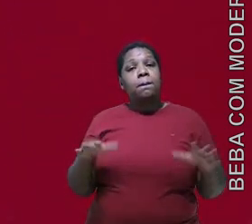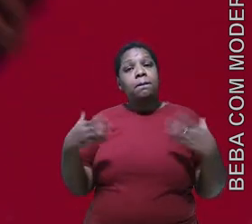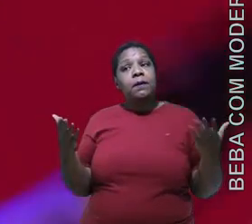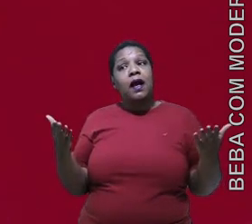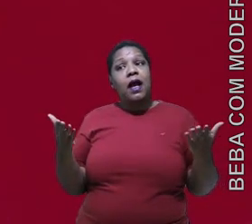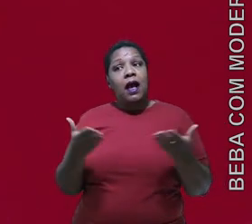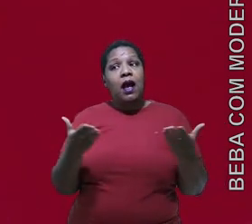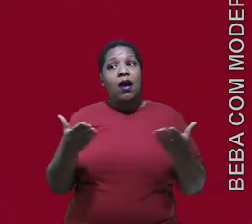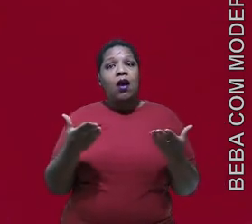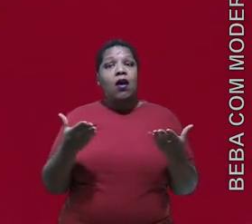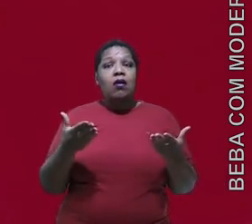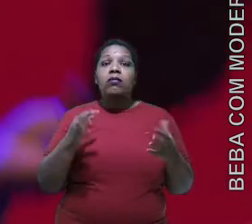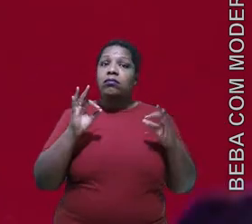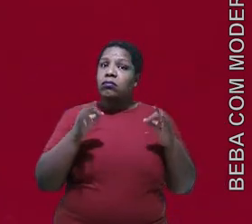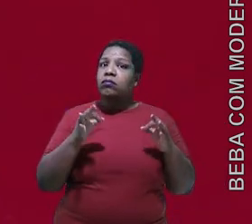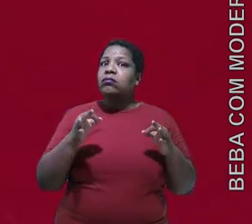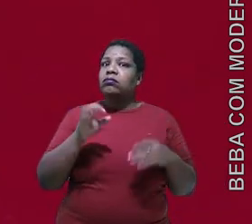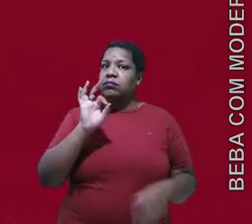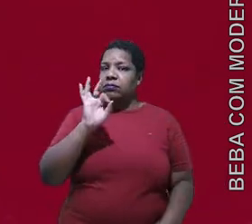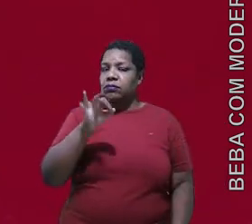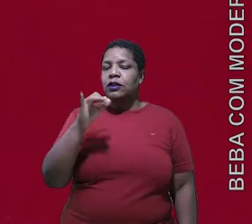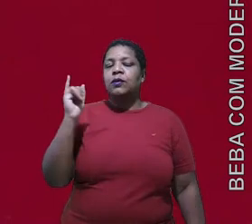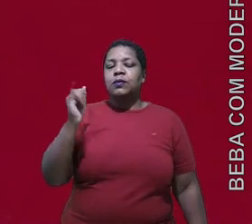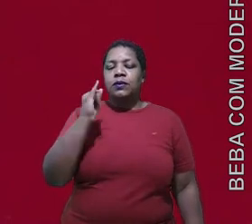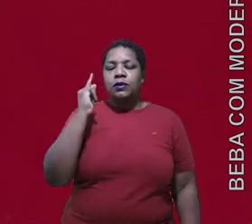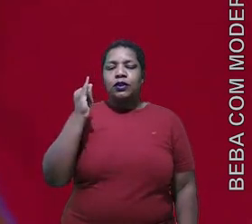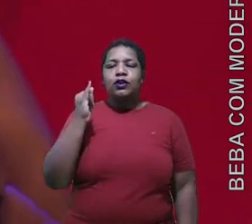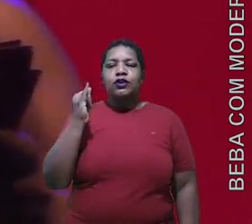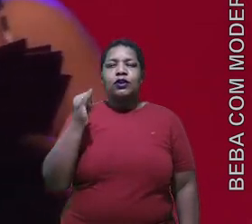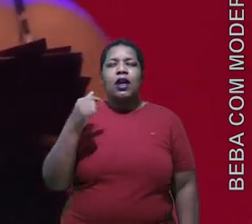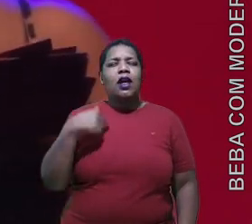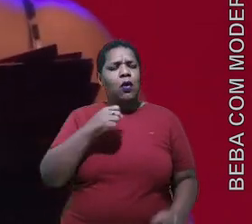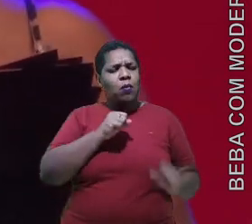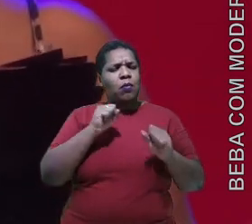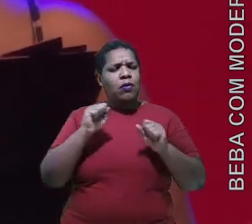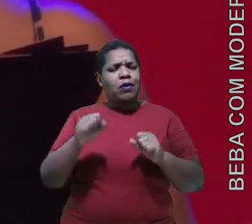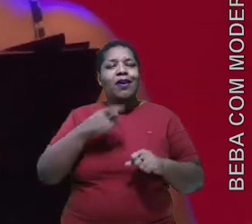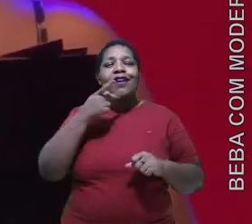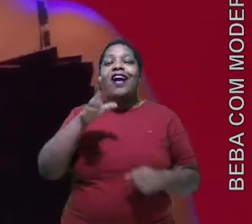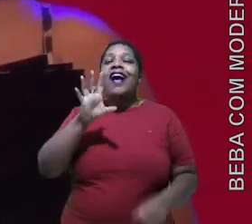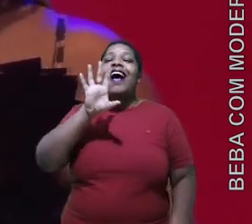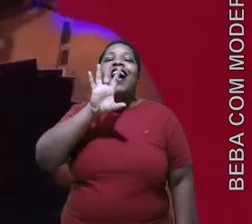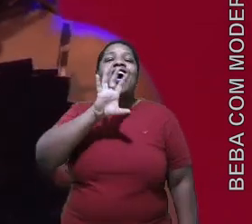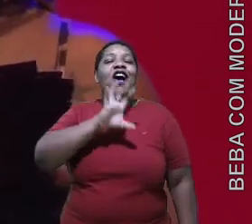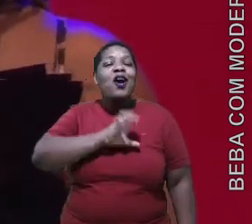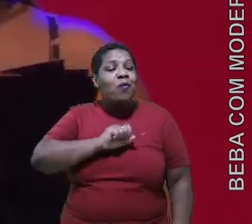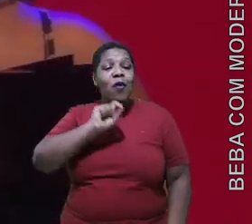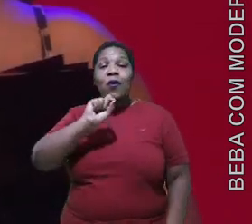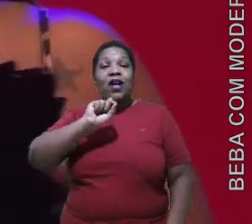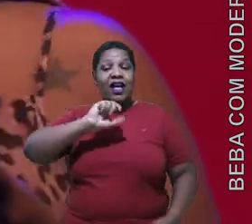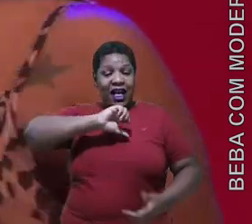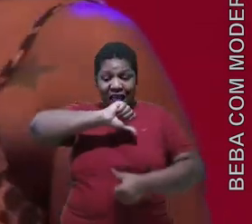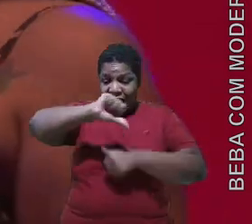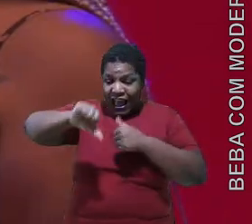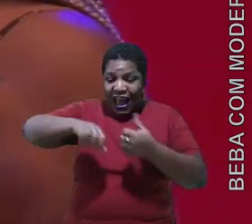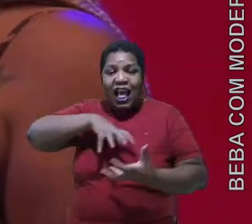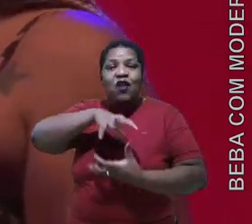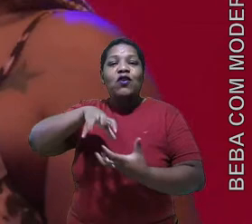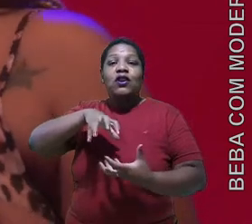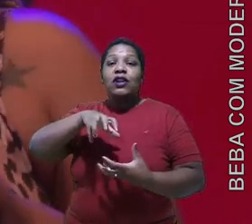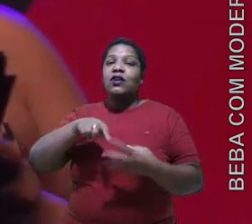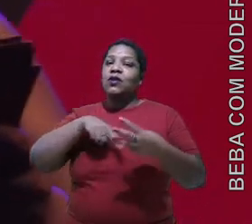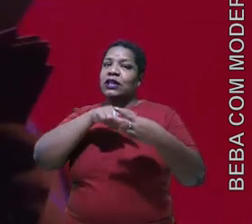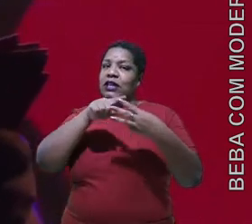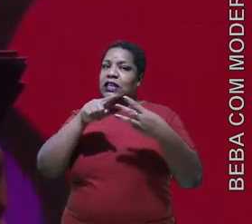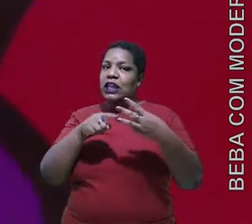não menos importante muito pelo contrário a gente tá aqui para poder falar que amor é um ato revolucionário esse